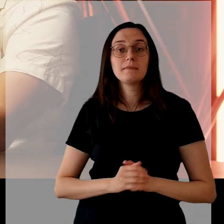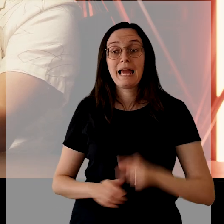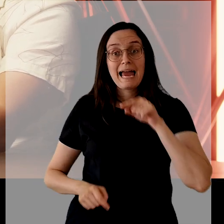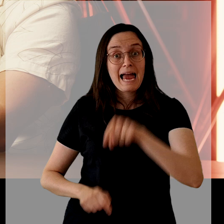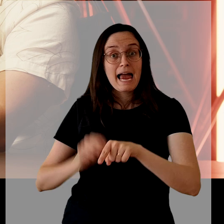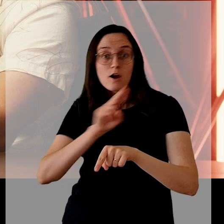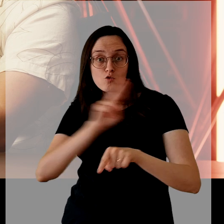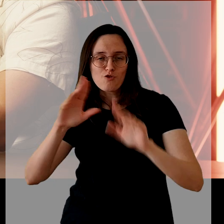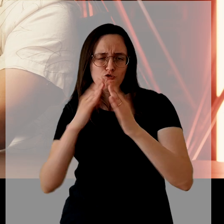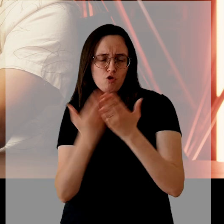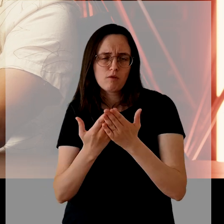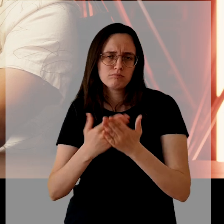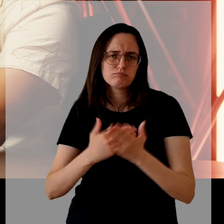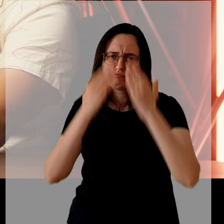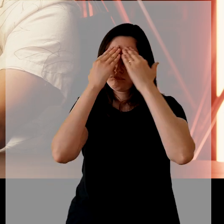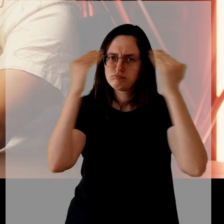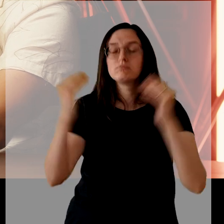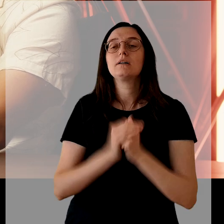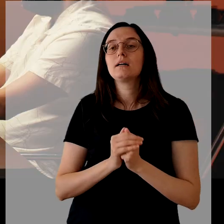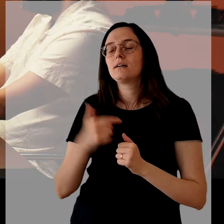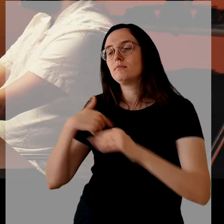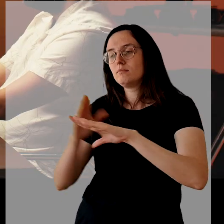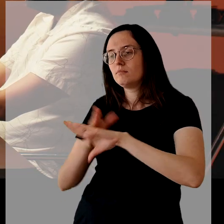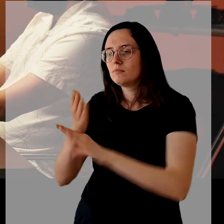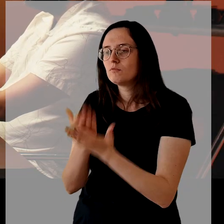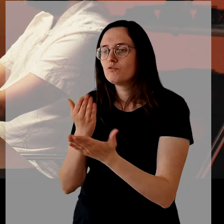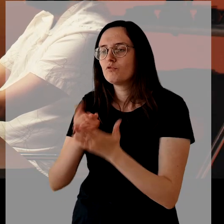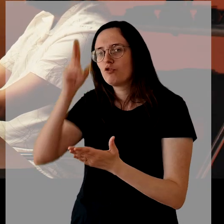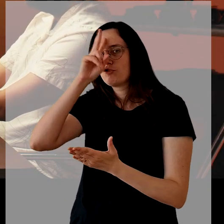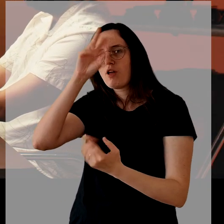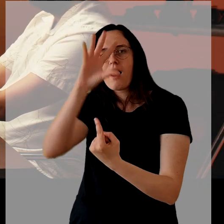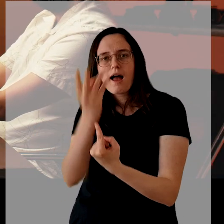Sociales. E eu entrei para estudar História da